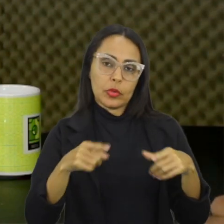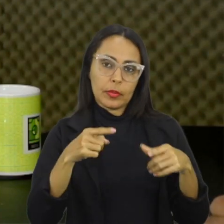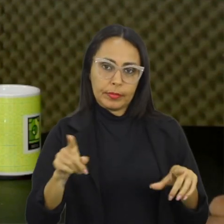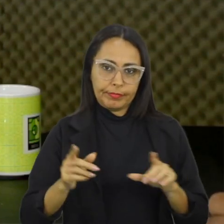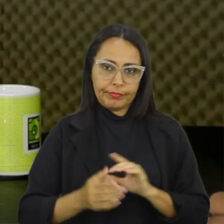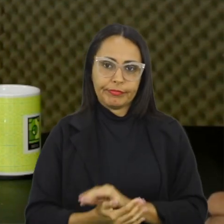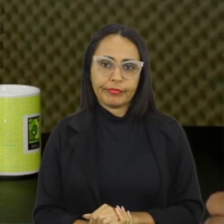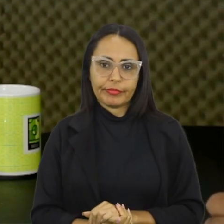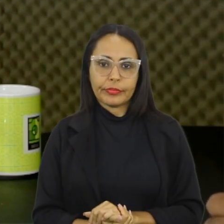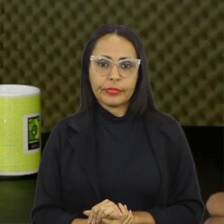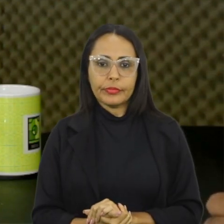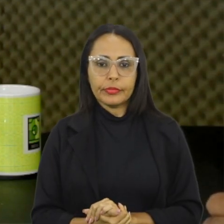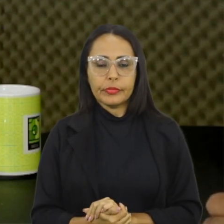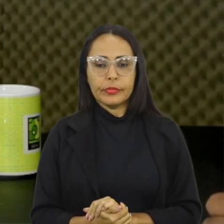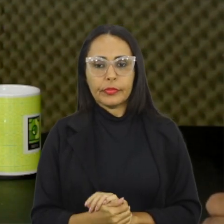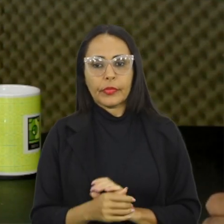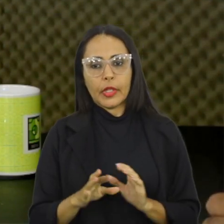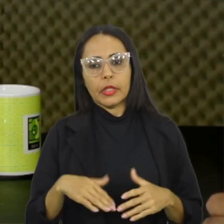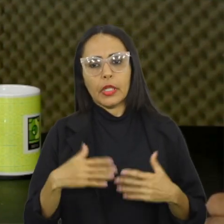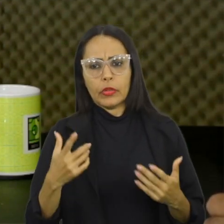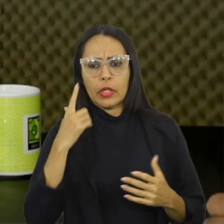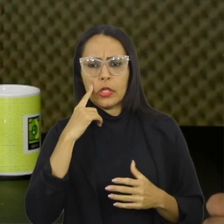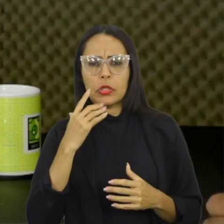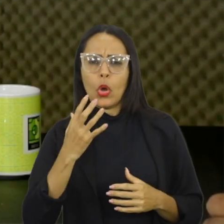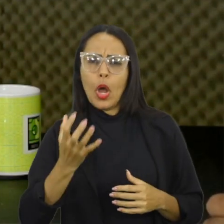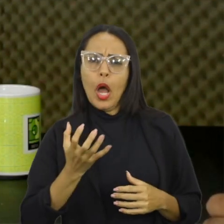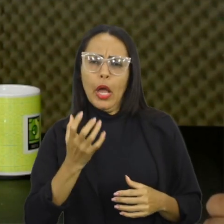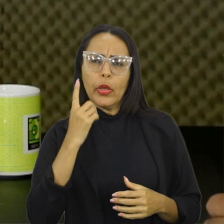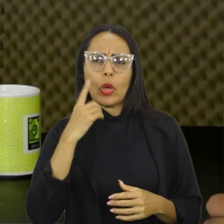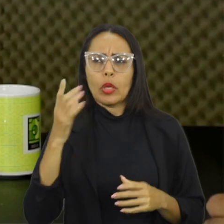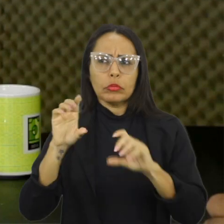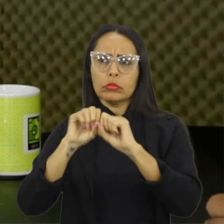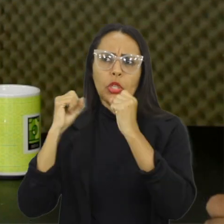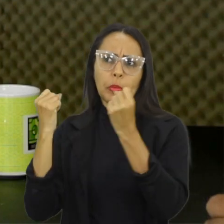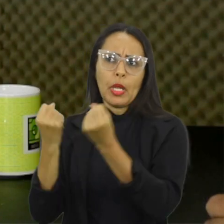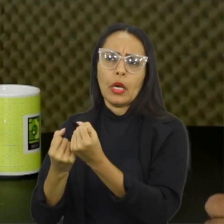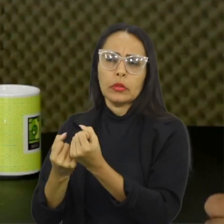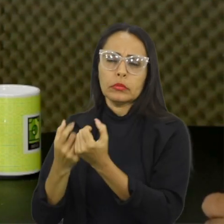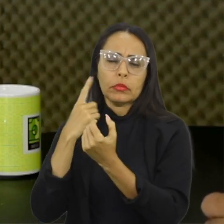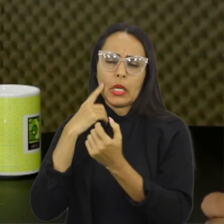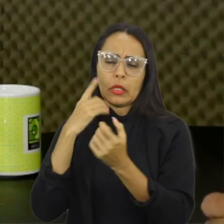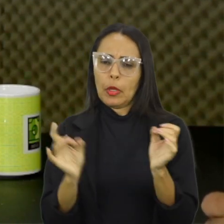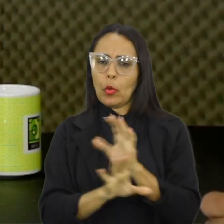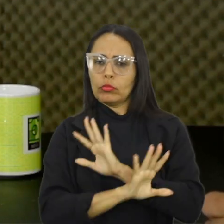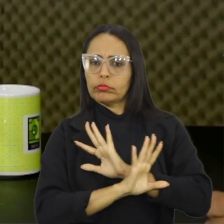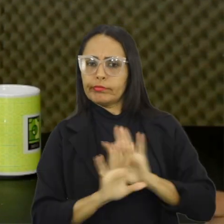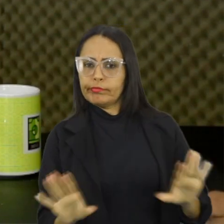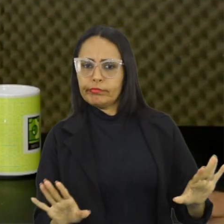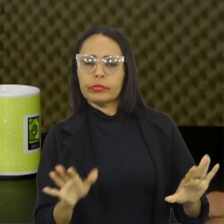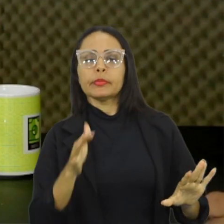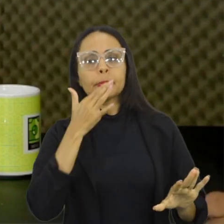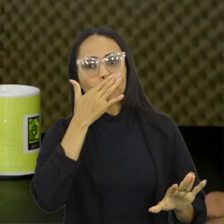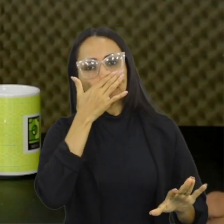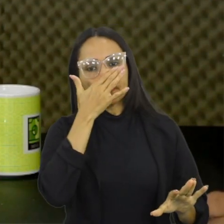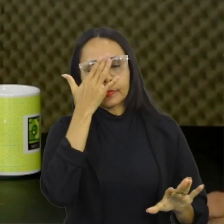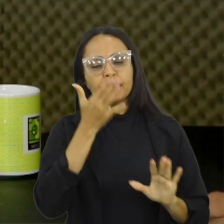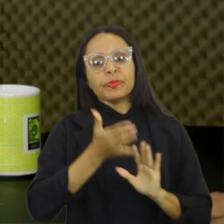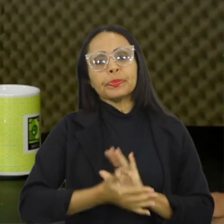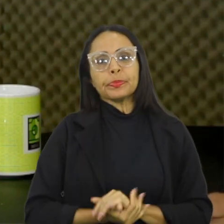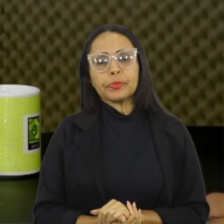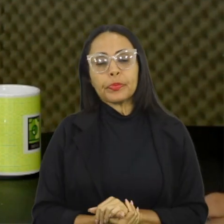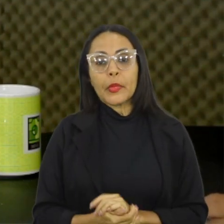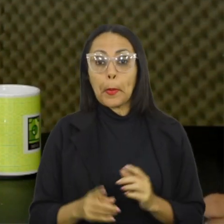fazem. Então, eu disse, eu quero ir para o seminário. Quando decidi, acabou. Aí foi